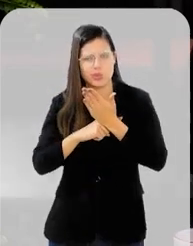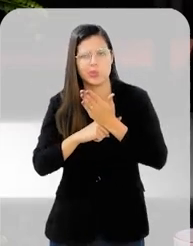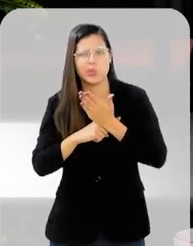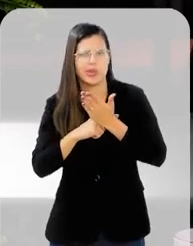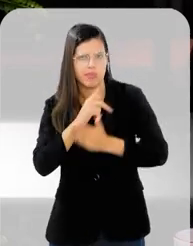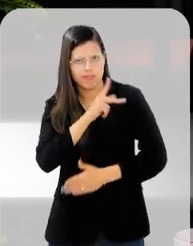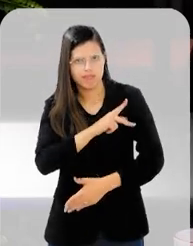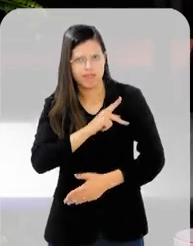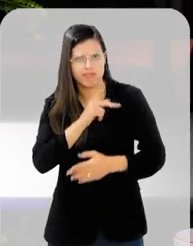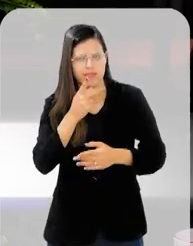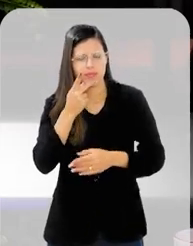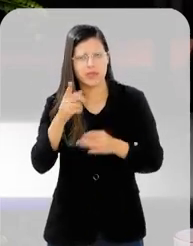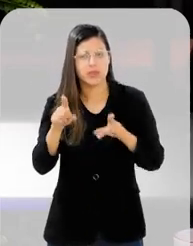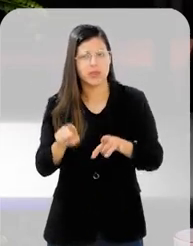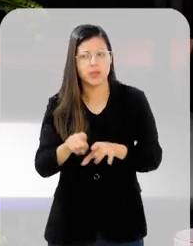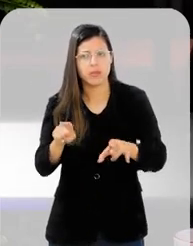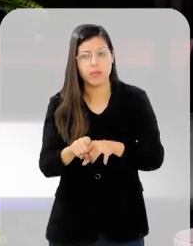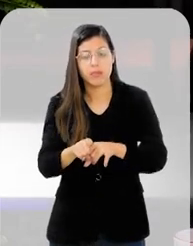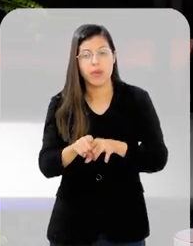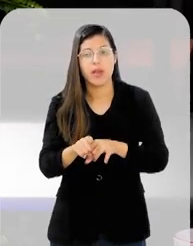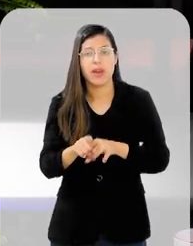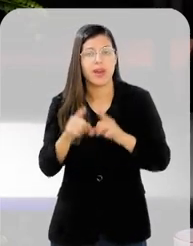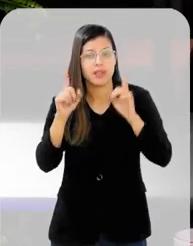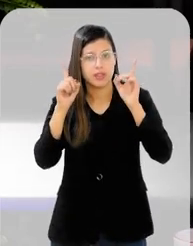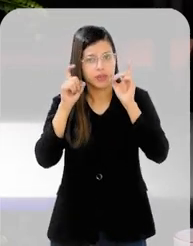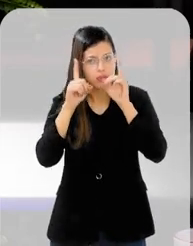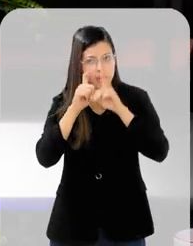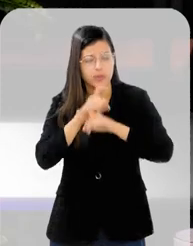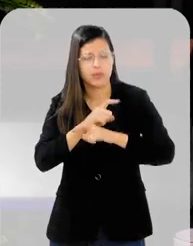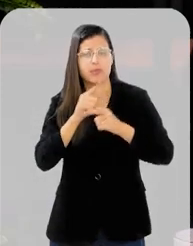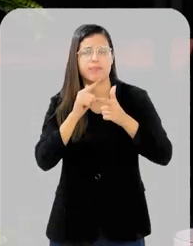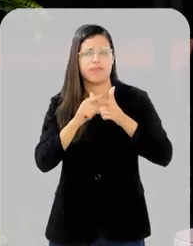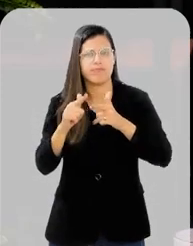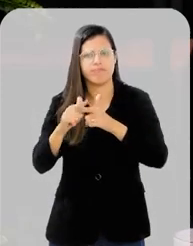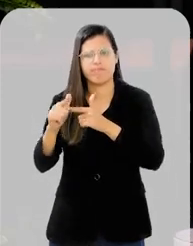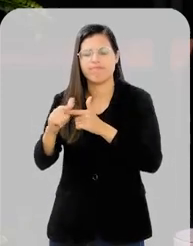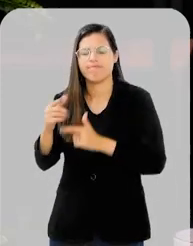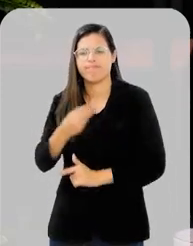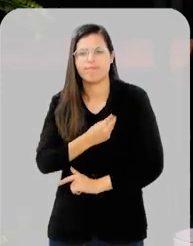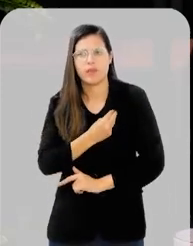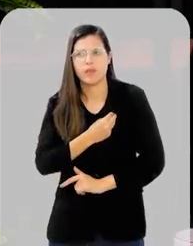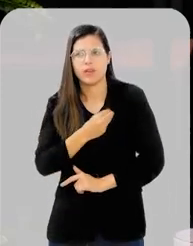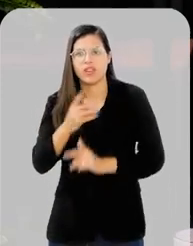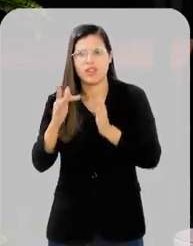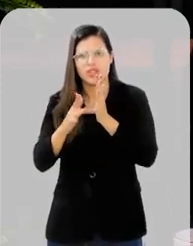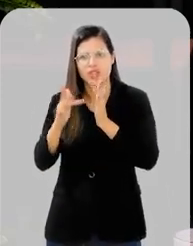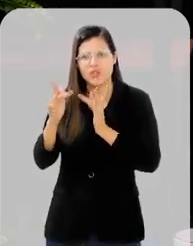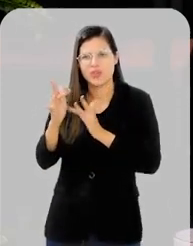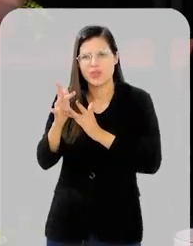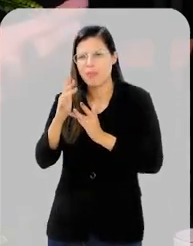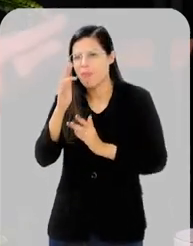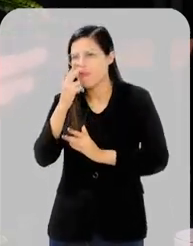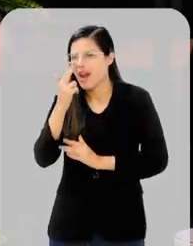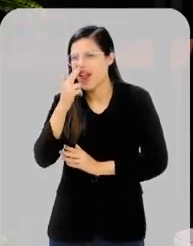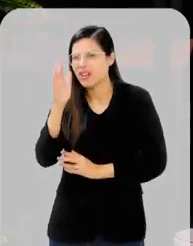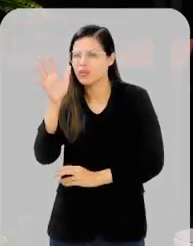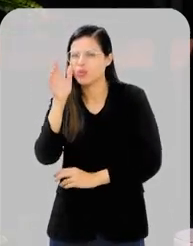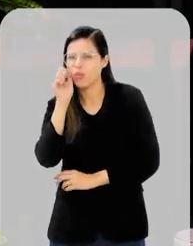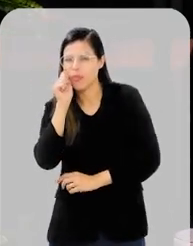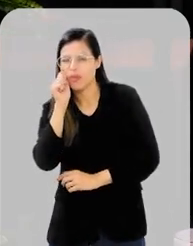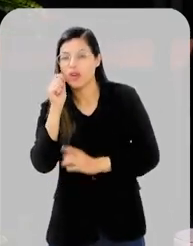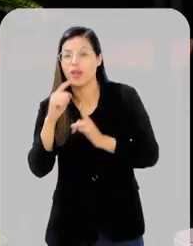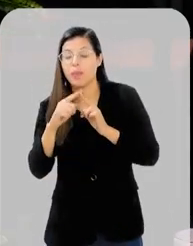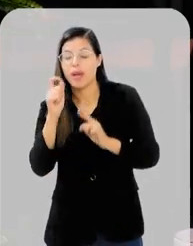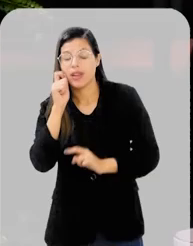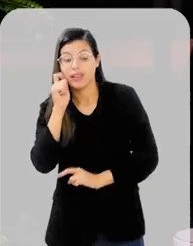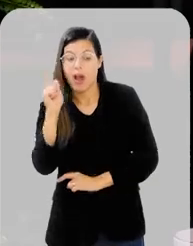Paulo também é observar que mesmo diante da tempestade da vida eh Jesus em algum momento vai estar dormindo mas ele vai